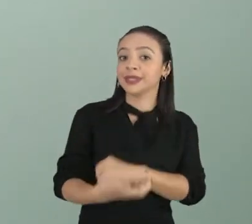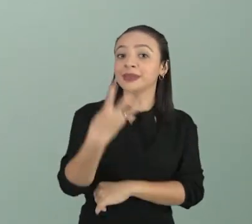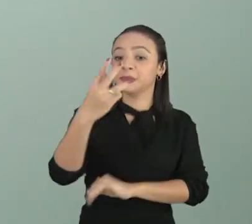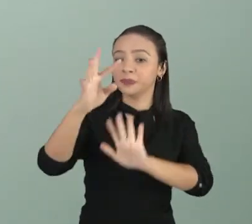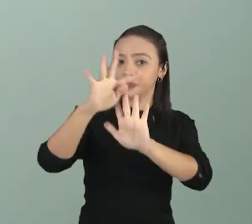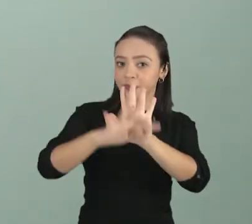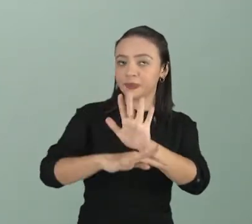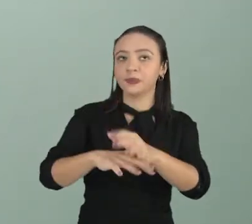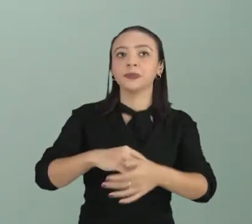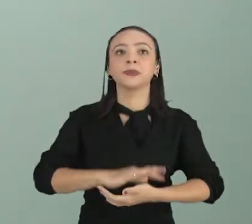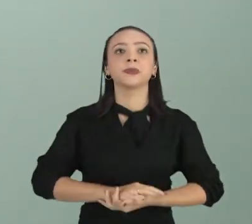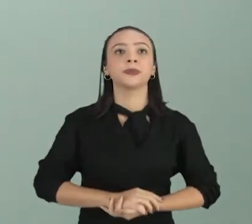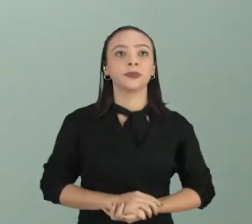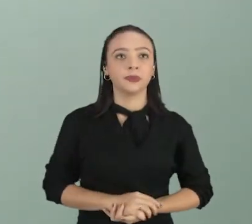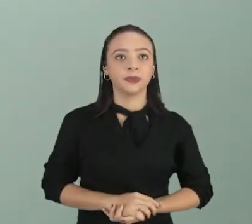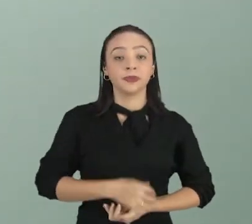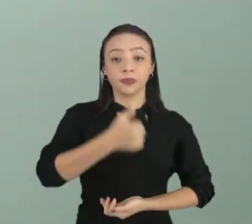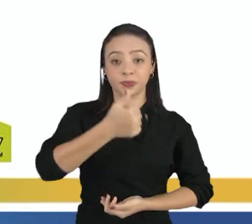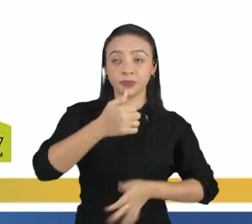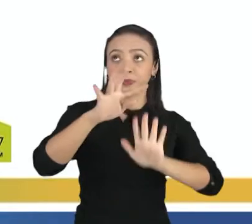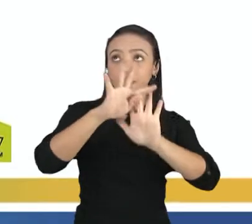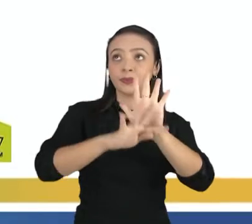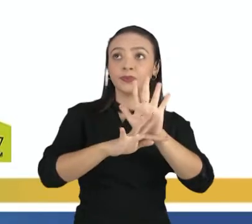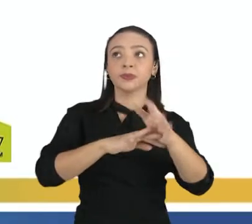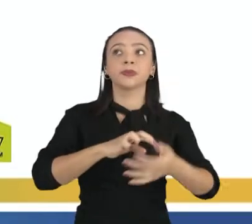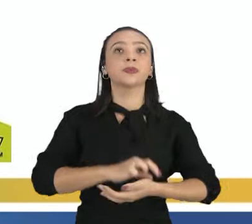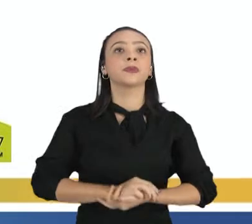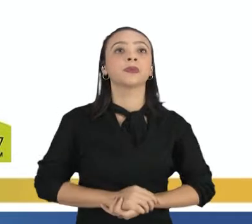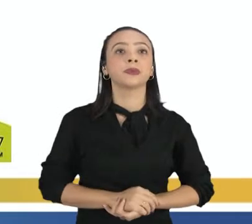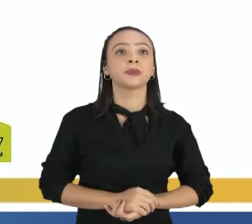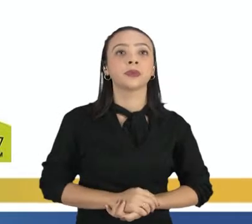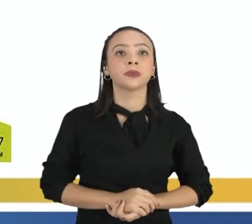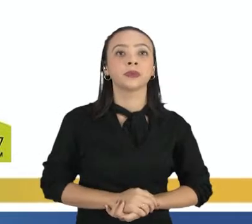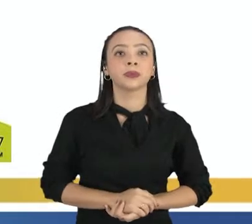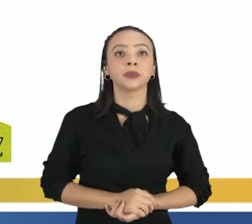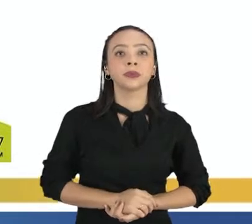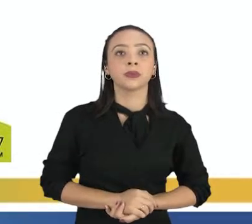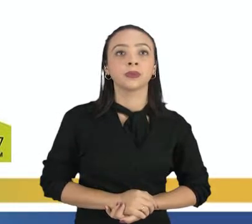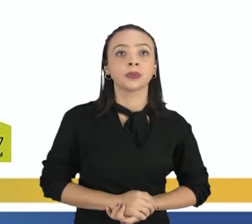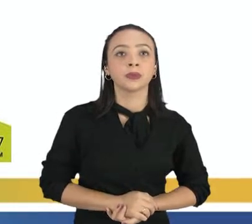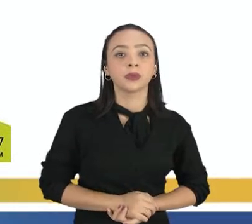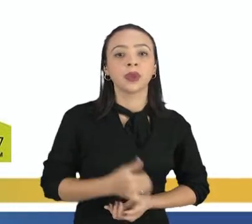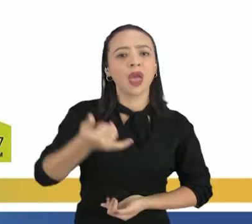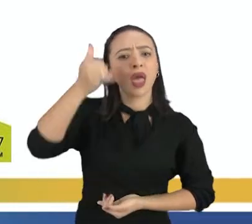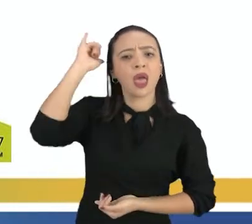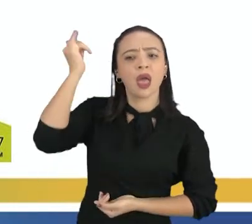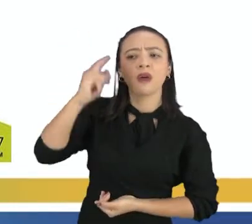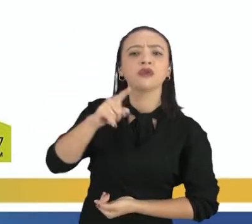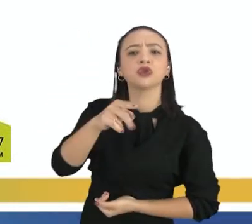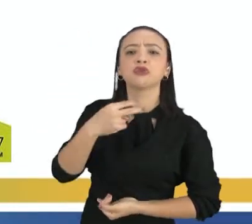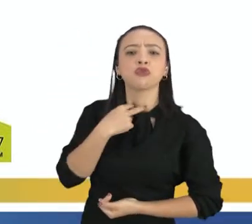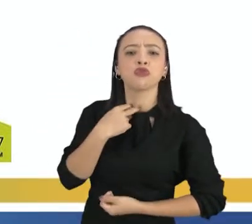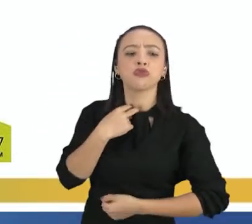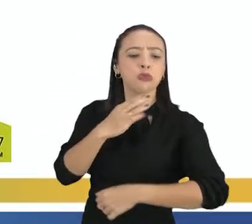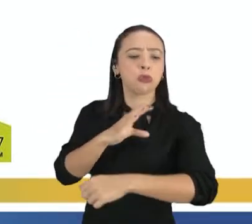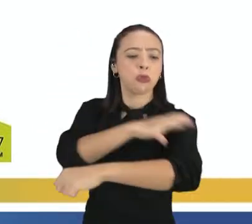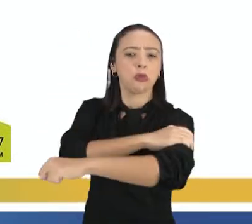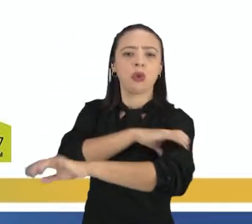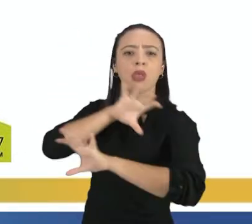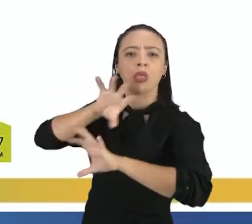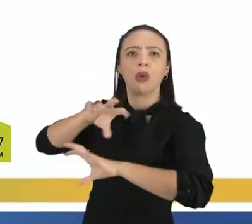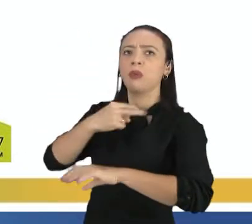para vocês. Olha o primeiro texto. Neymar, você não pode usar a braçadeira desta